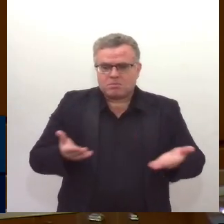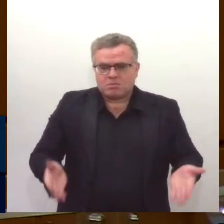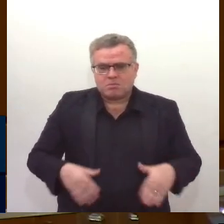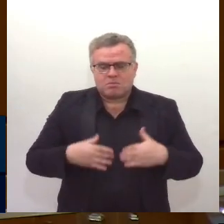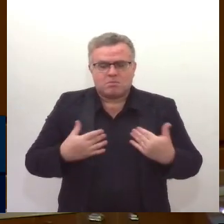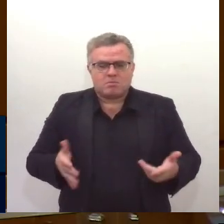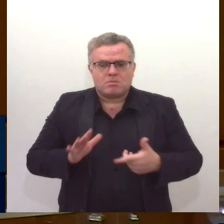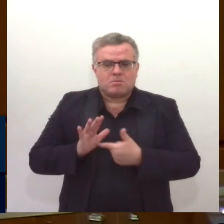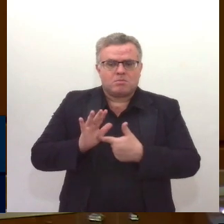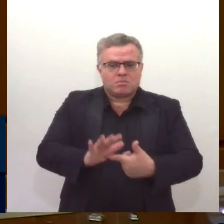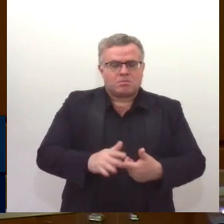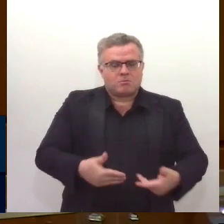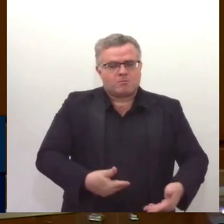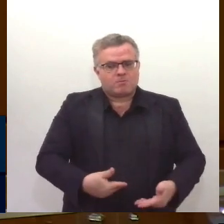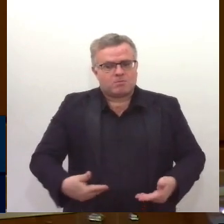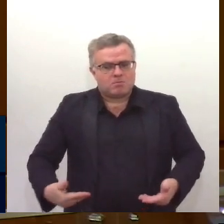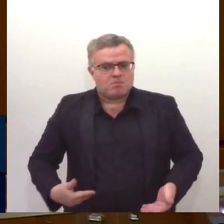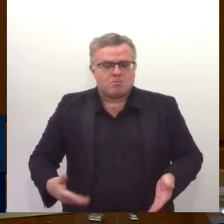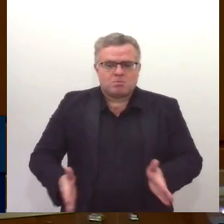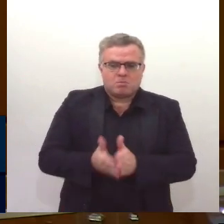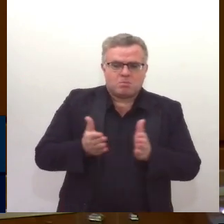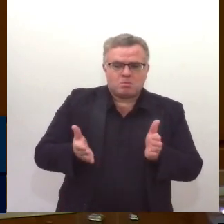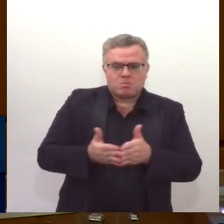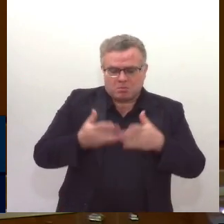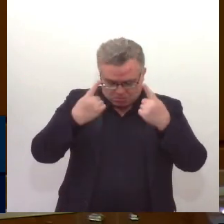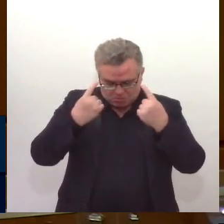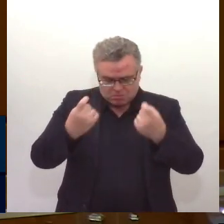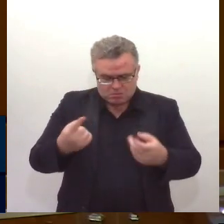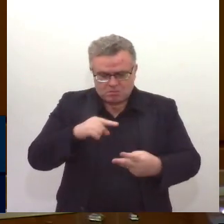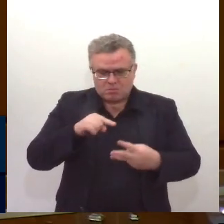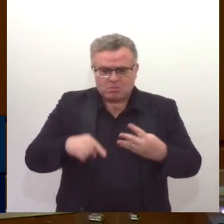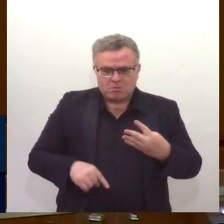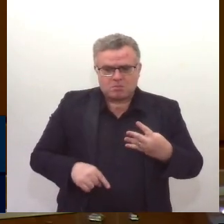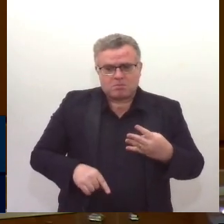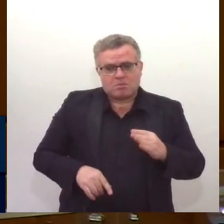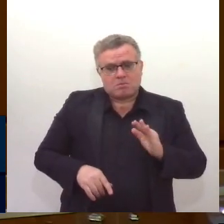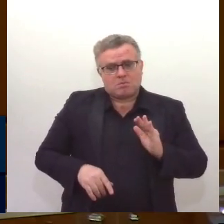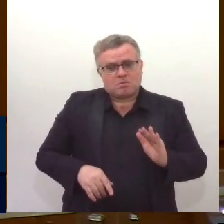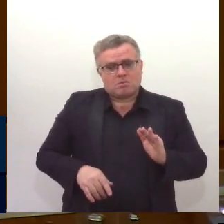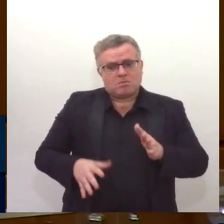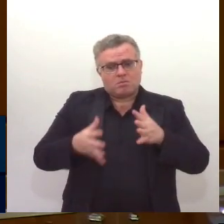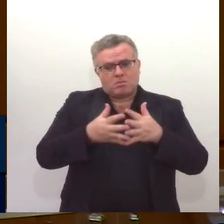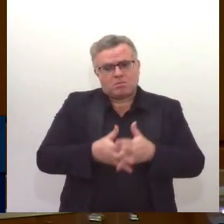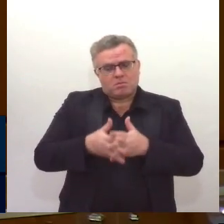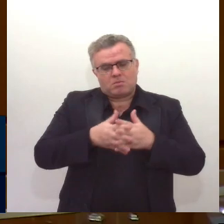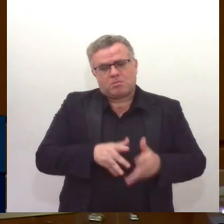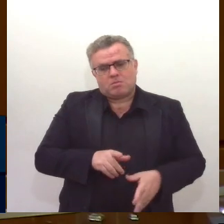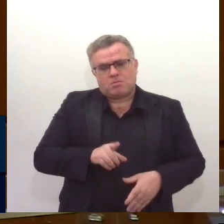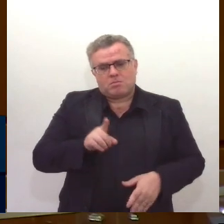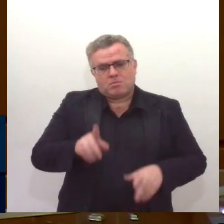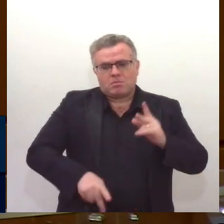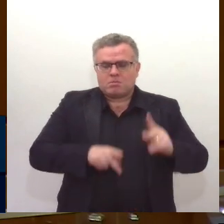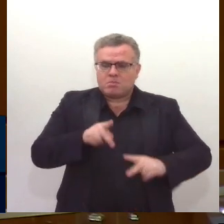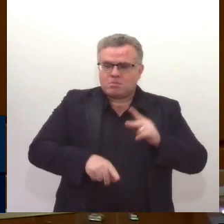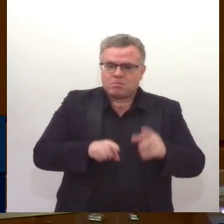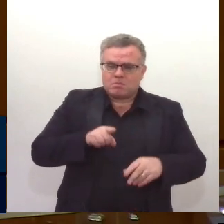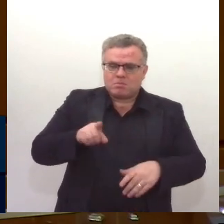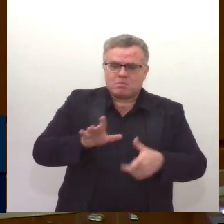a violência. Mas a América, o povo americano, mostrou que é